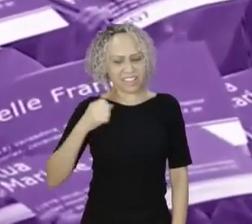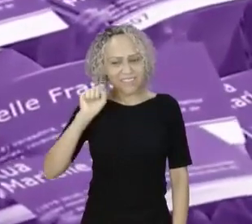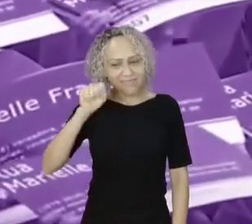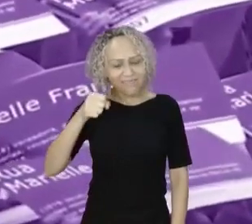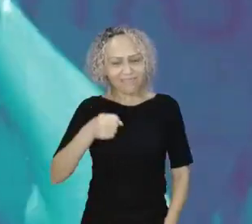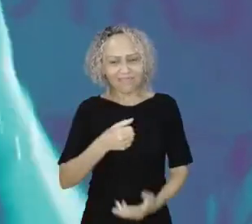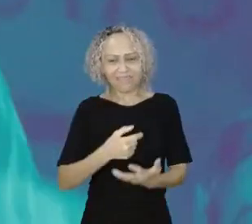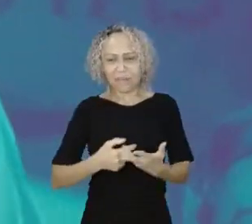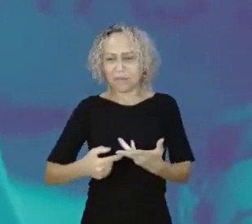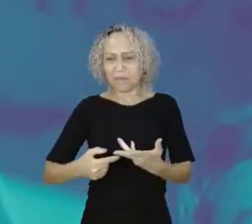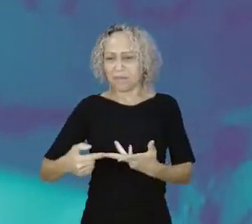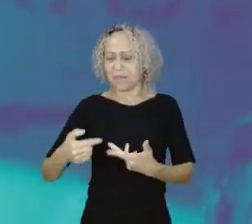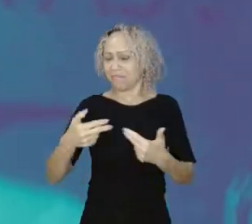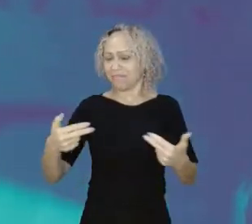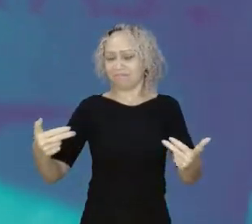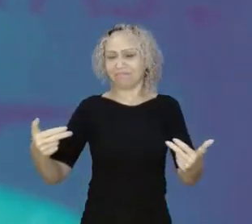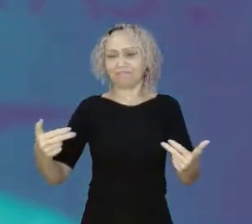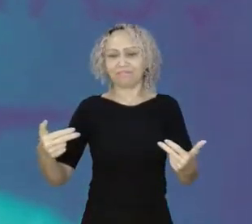acontecer.